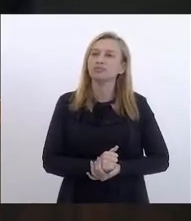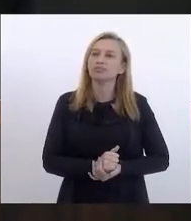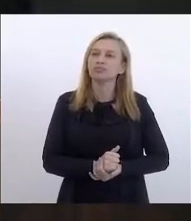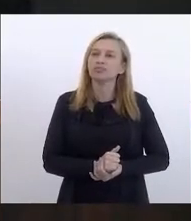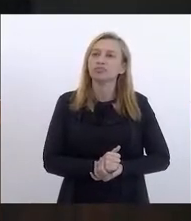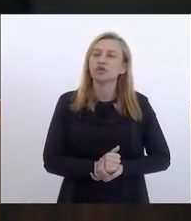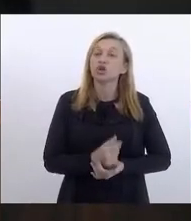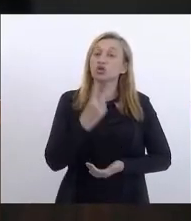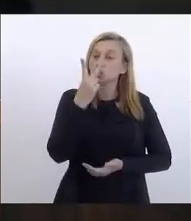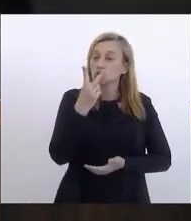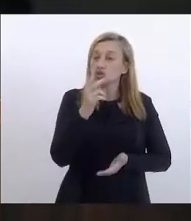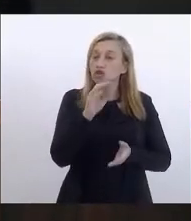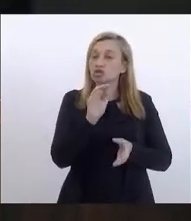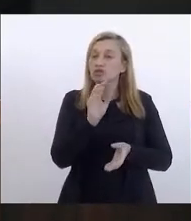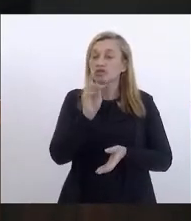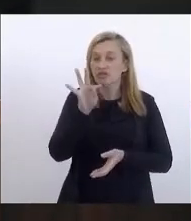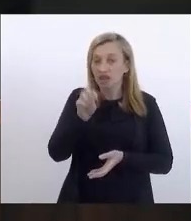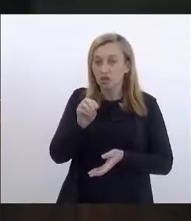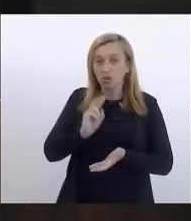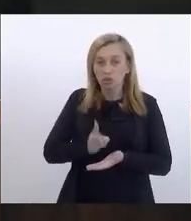dois vetos mantidos,